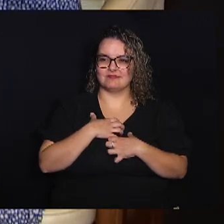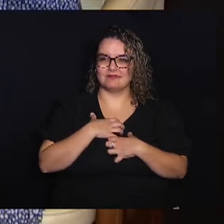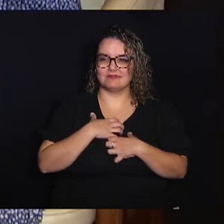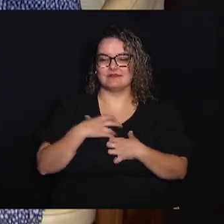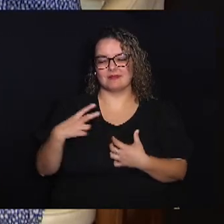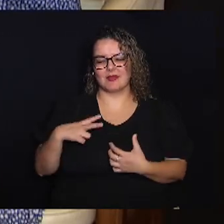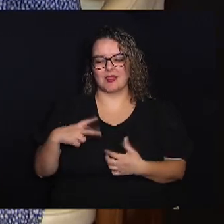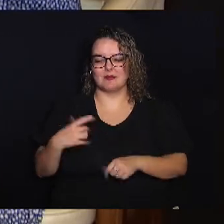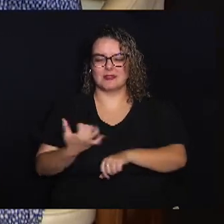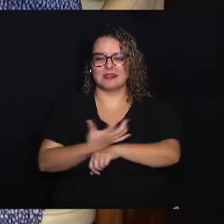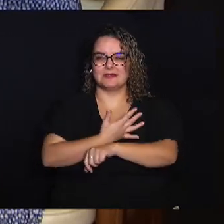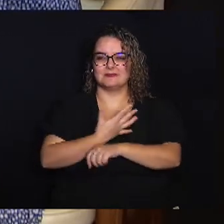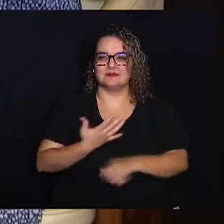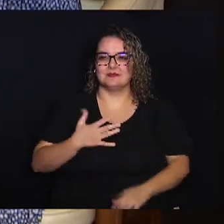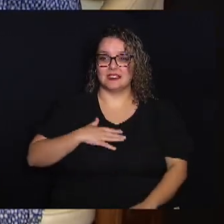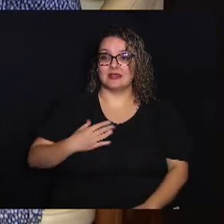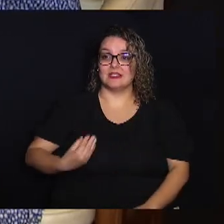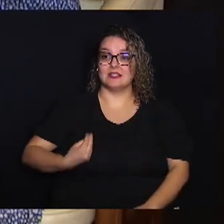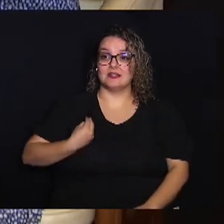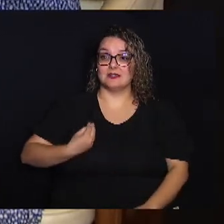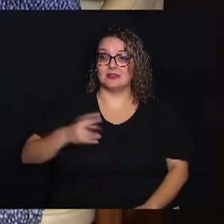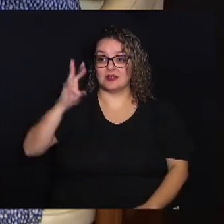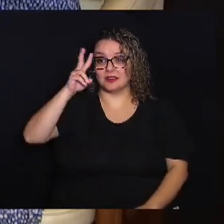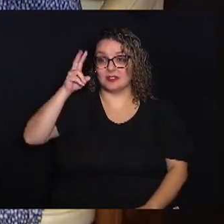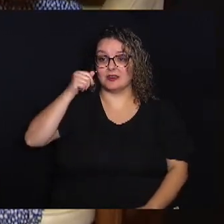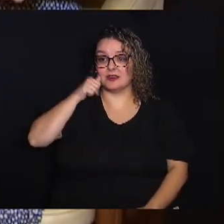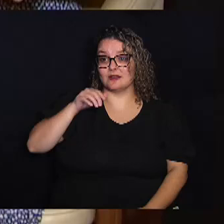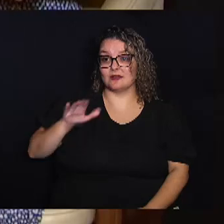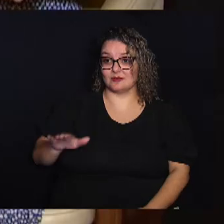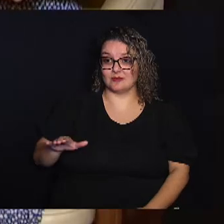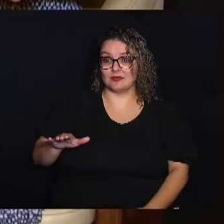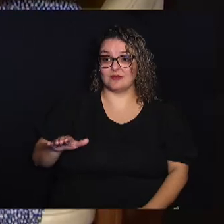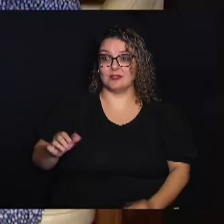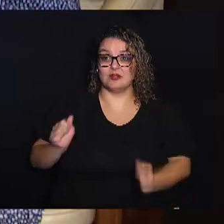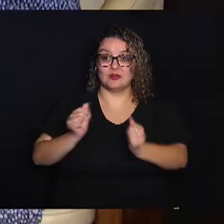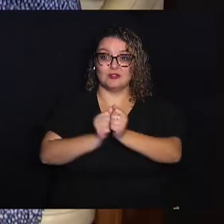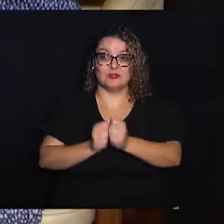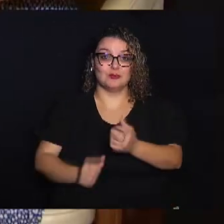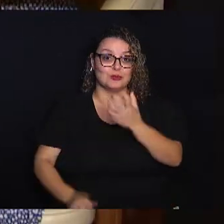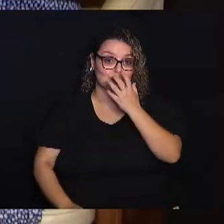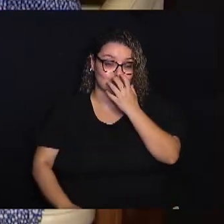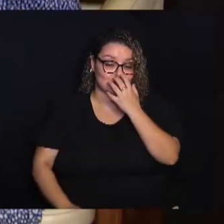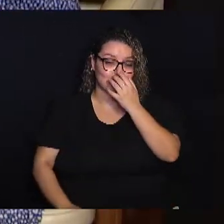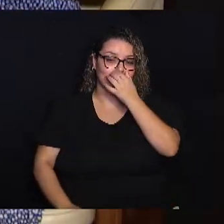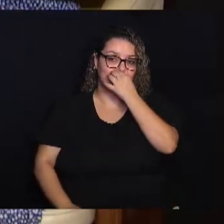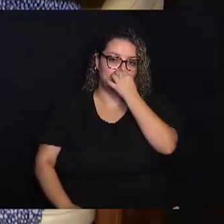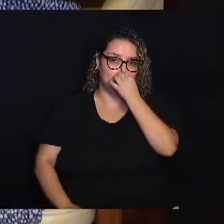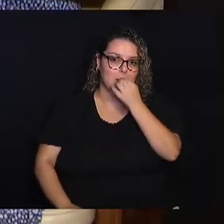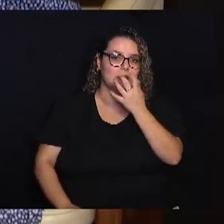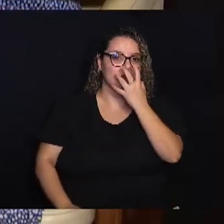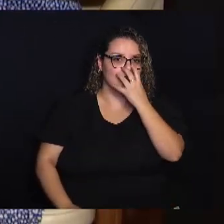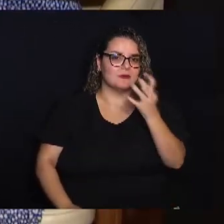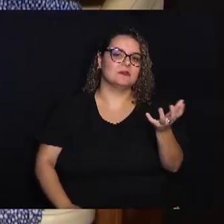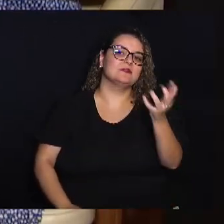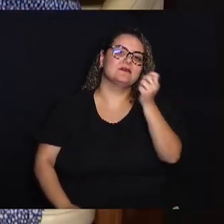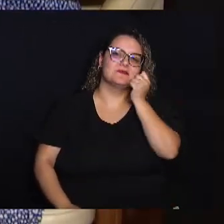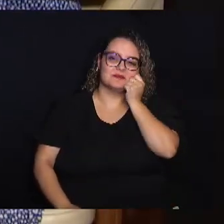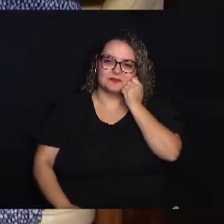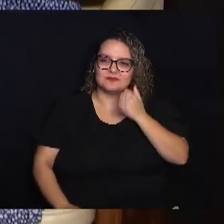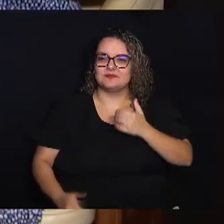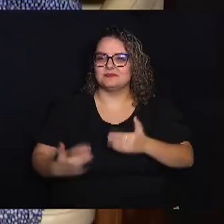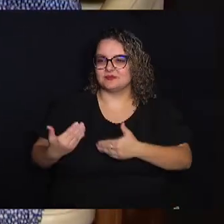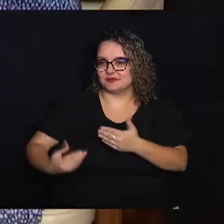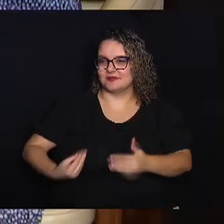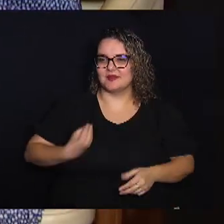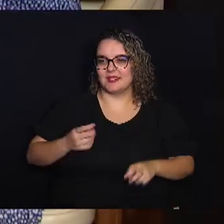pessoalmente, assim, pela minha vida, que é a história de uma menininha com a sua cachorrinha. E é uma cachorrinha que foi adotada e ela passa a vida